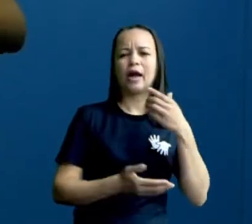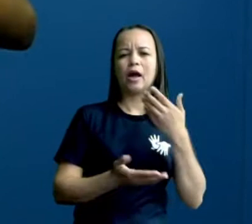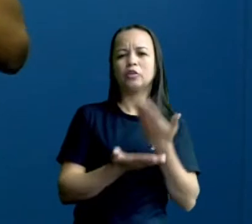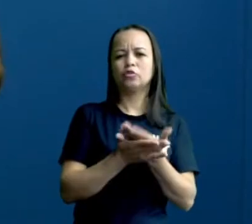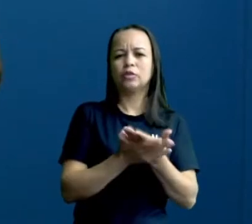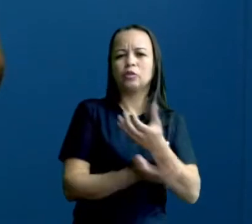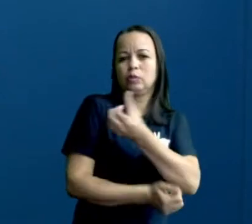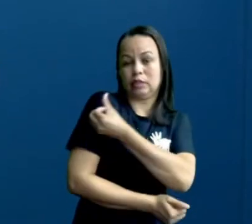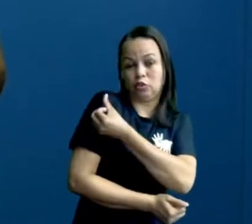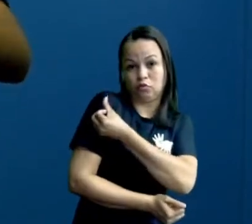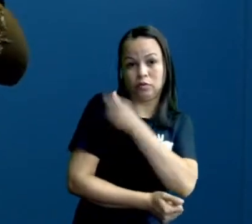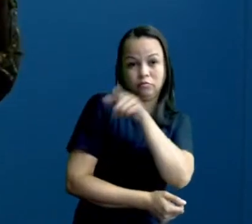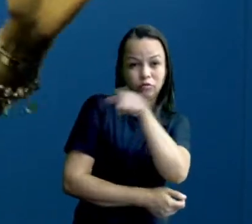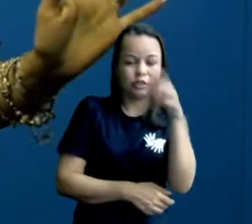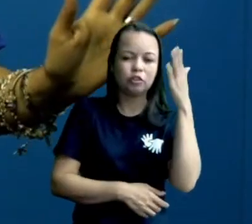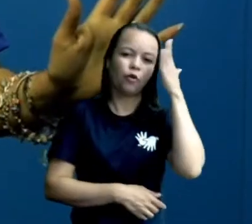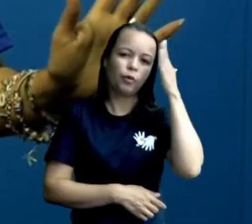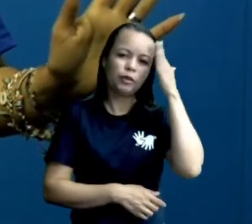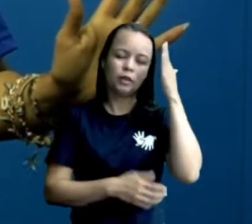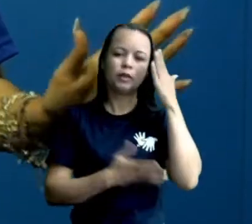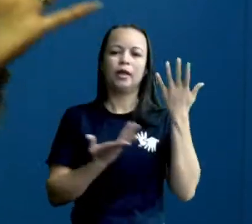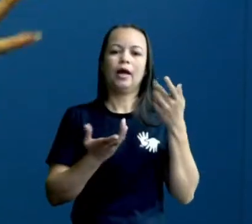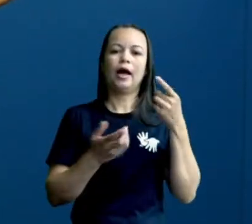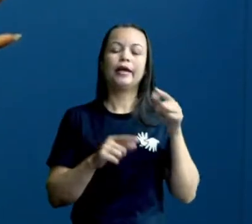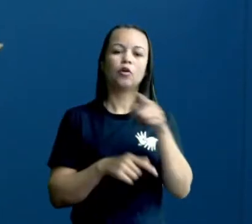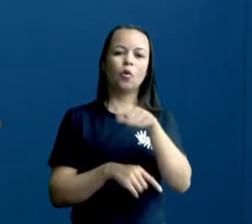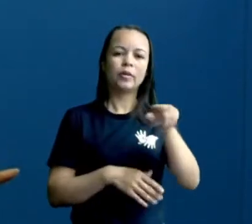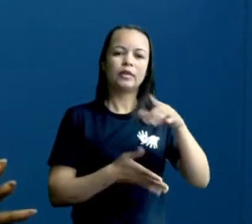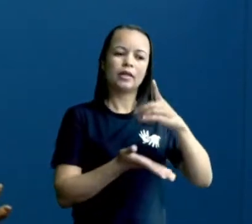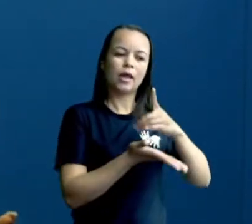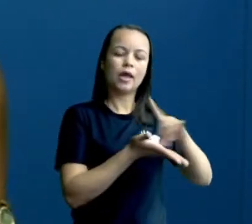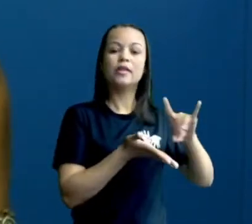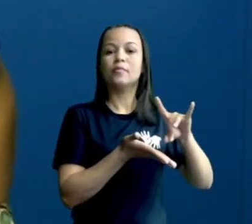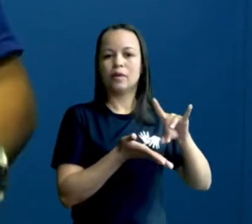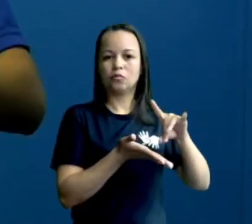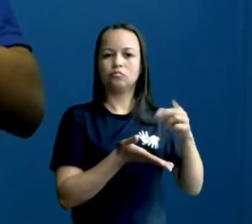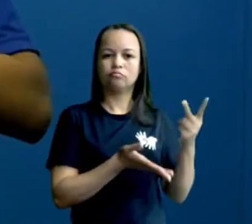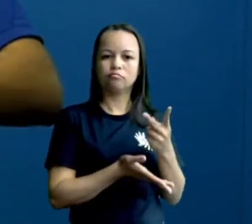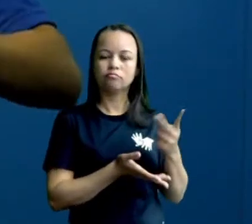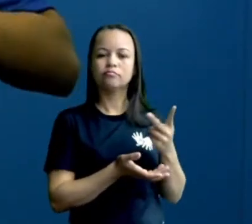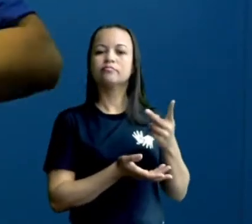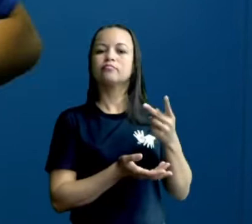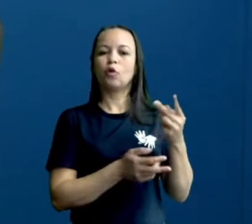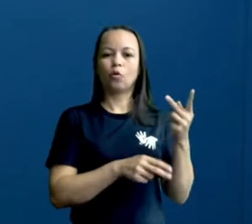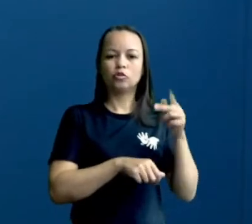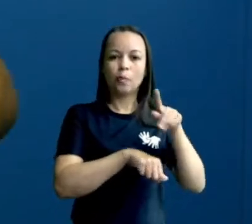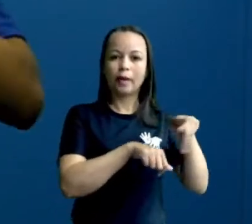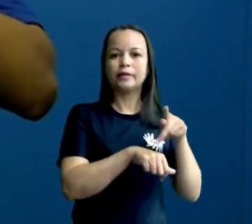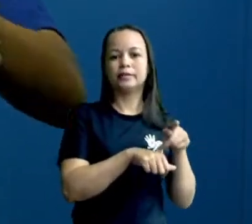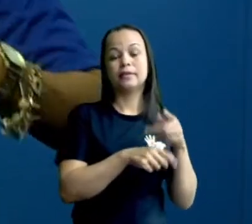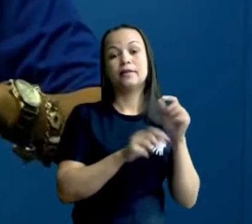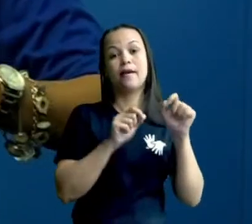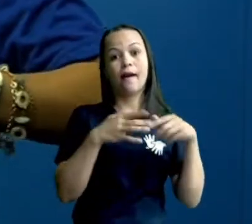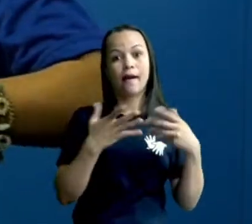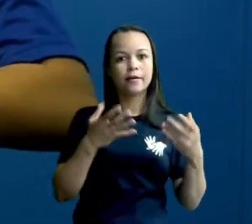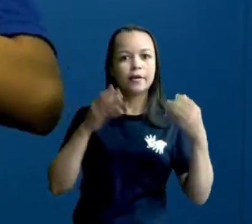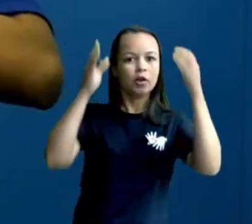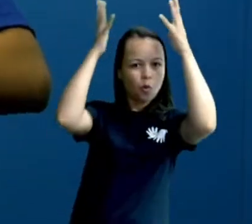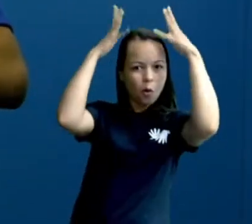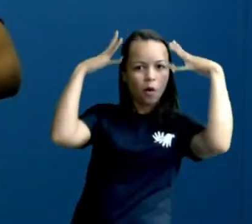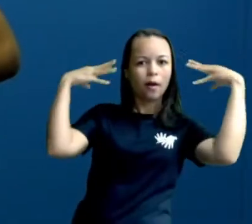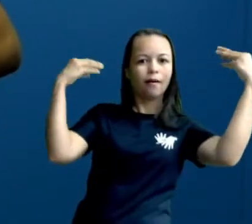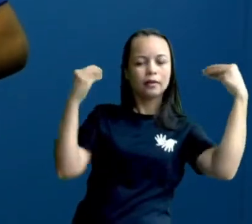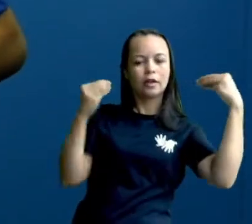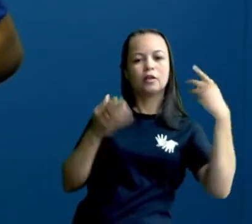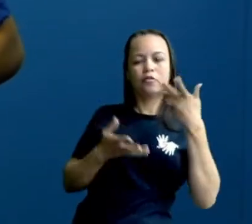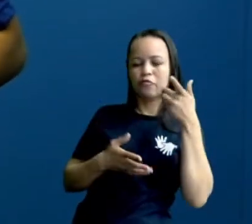mundo era amigo, de repente todo mundo passou a ser inimigo. E aí Holanda disse, vamos tentar conquistar o território que Portugal